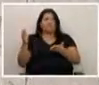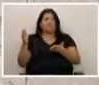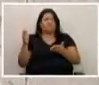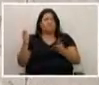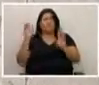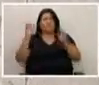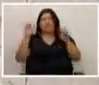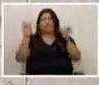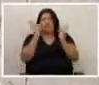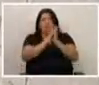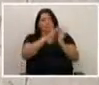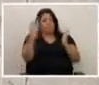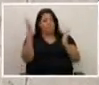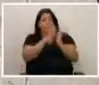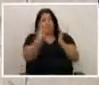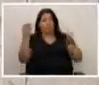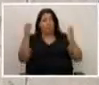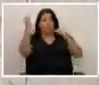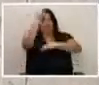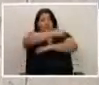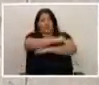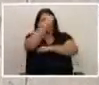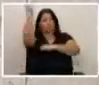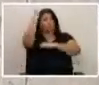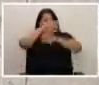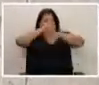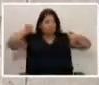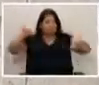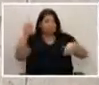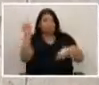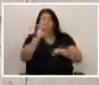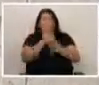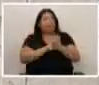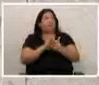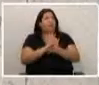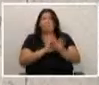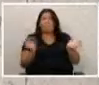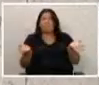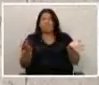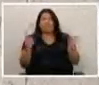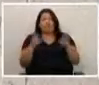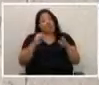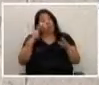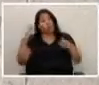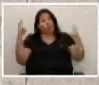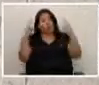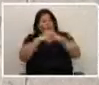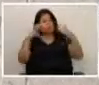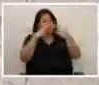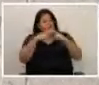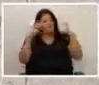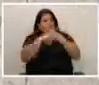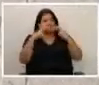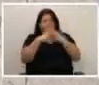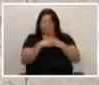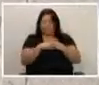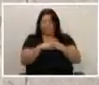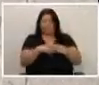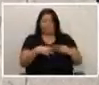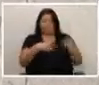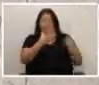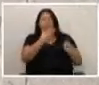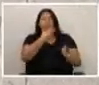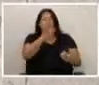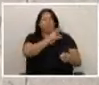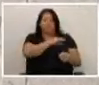porta, de janela. Não havia nenhum sinal de arrombamento no local. O segundo sinal seria uma luta corporal entre as vítimas e o criminoso.